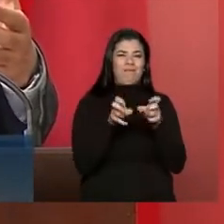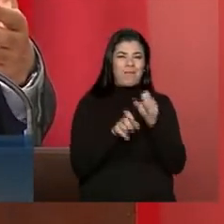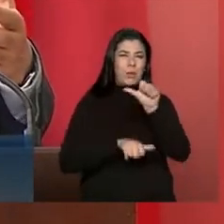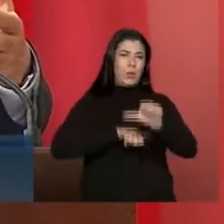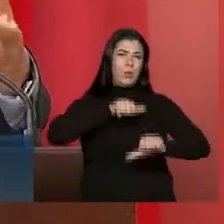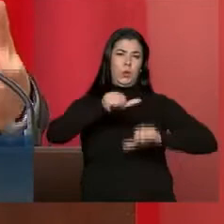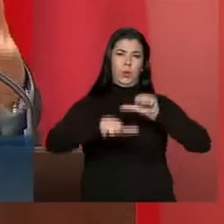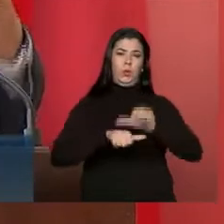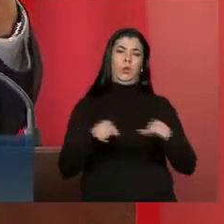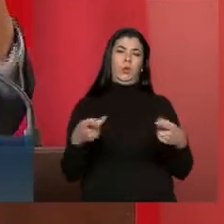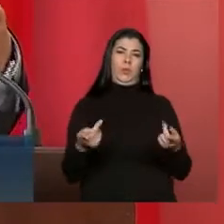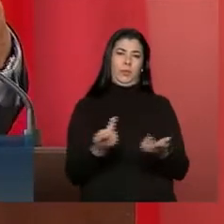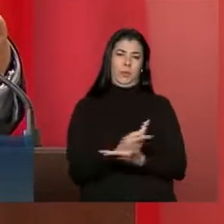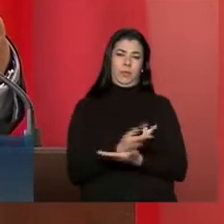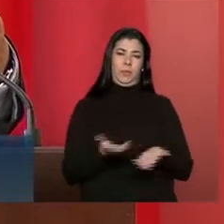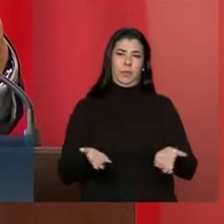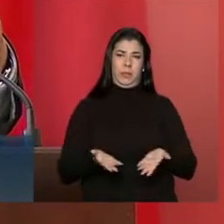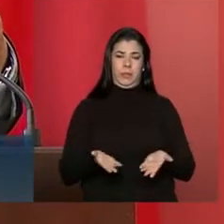mudanças,